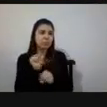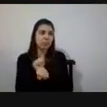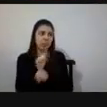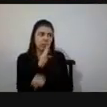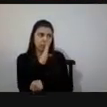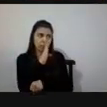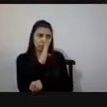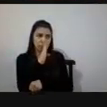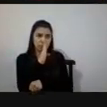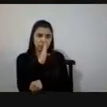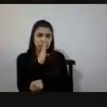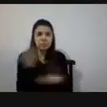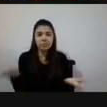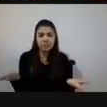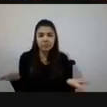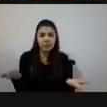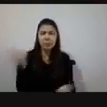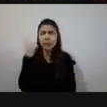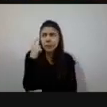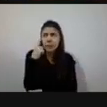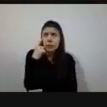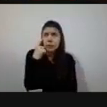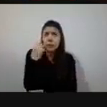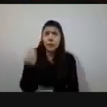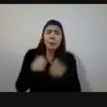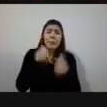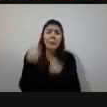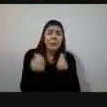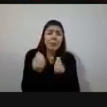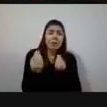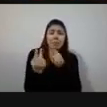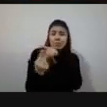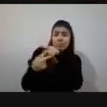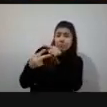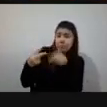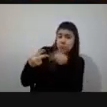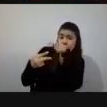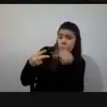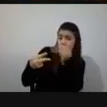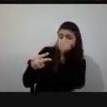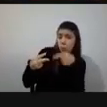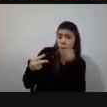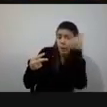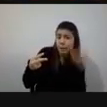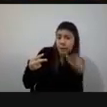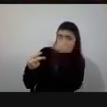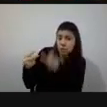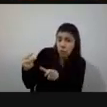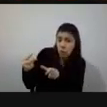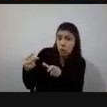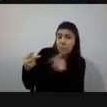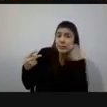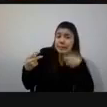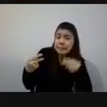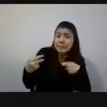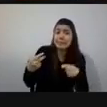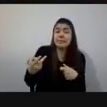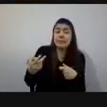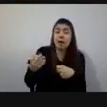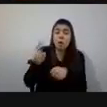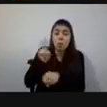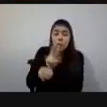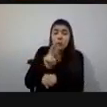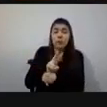proteger essa criança e são as pessoas que estão, se não violentando, sendo